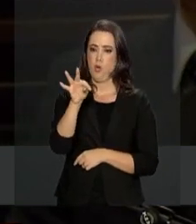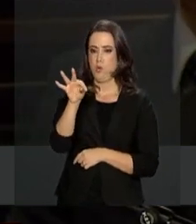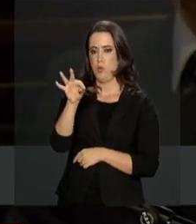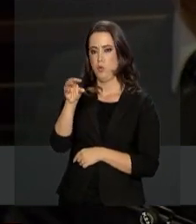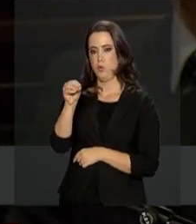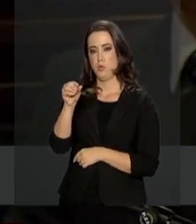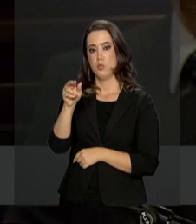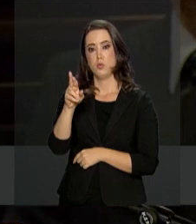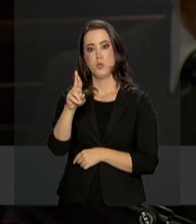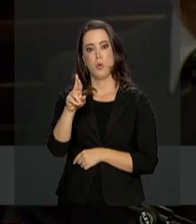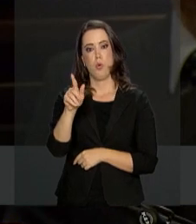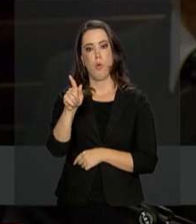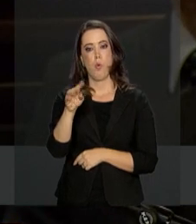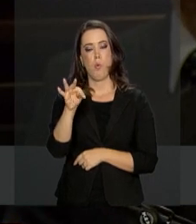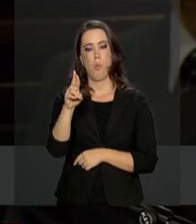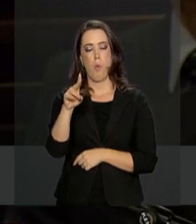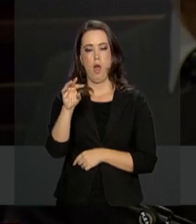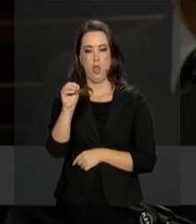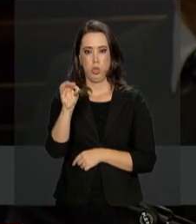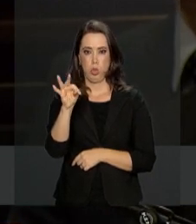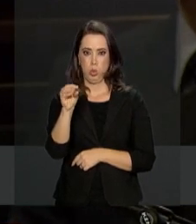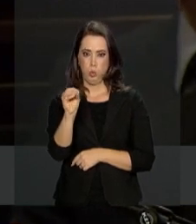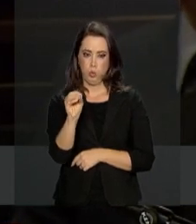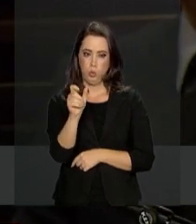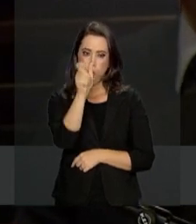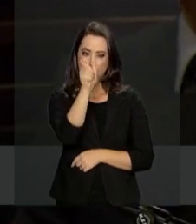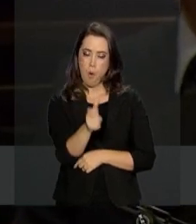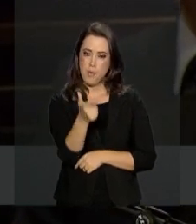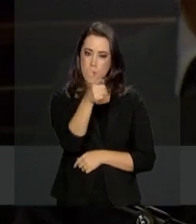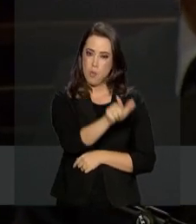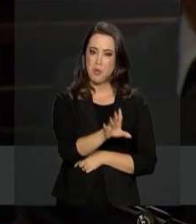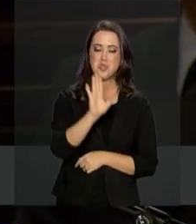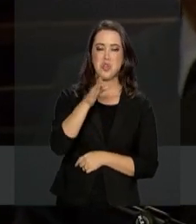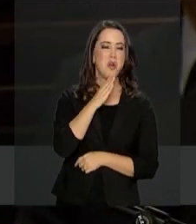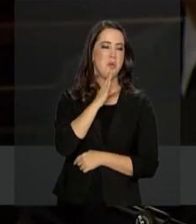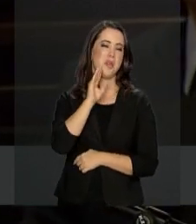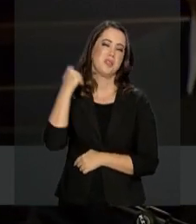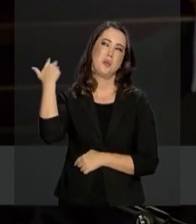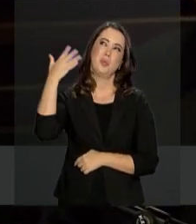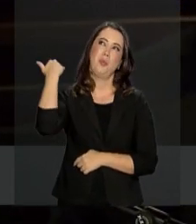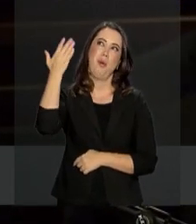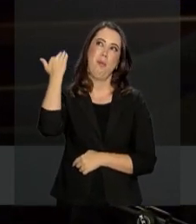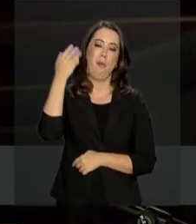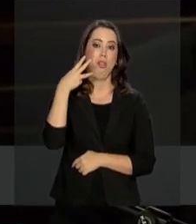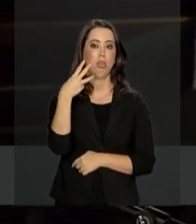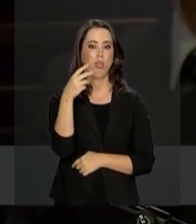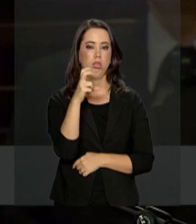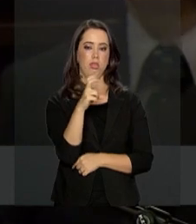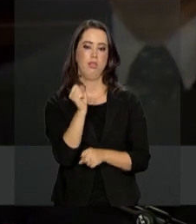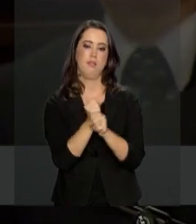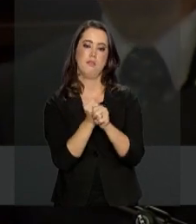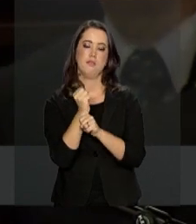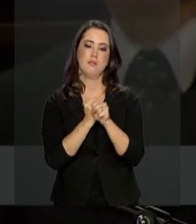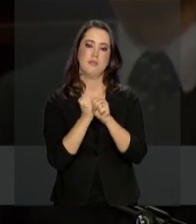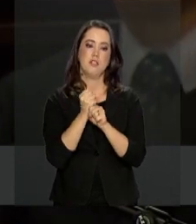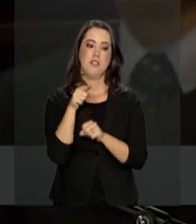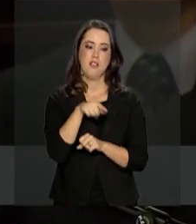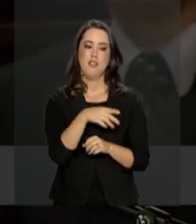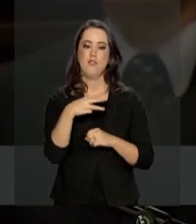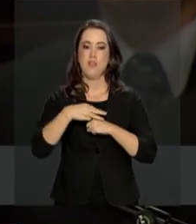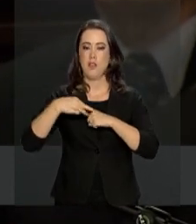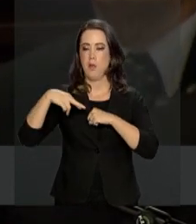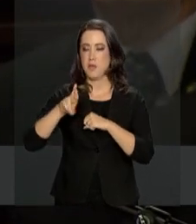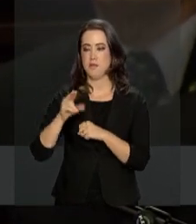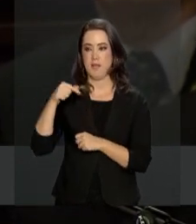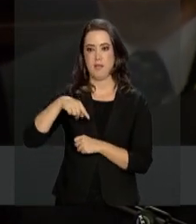torquato uns 35 anos ou mais não é quando ele veio fazer o mestrado aqui na puc de são paulo e ele fazia tão